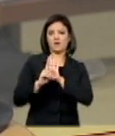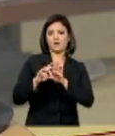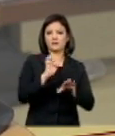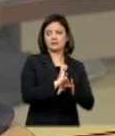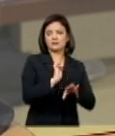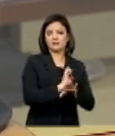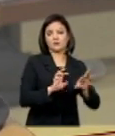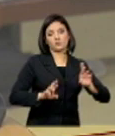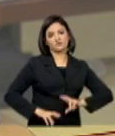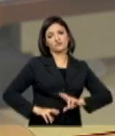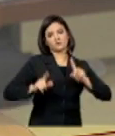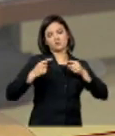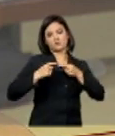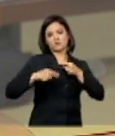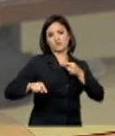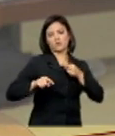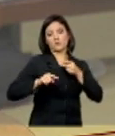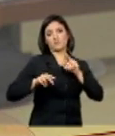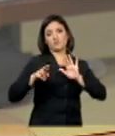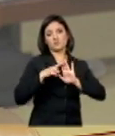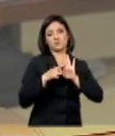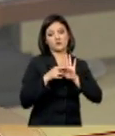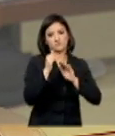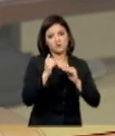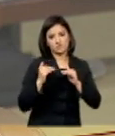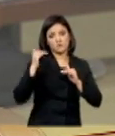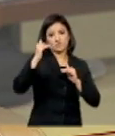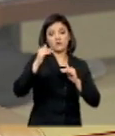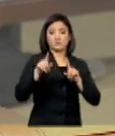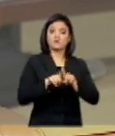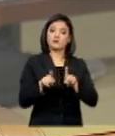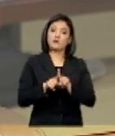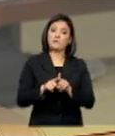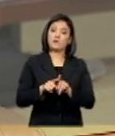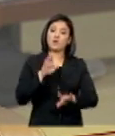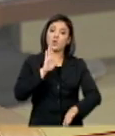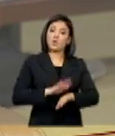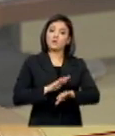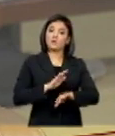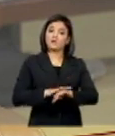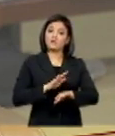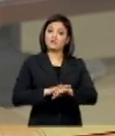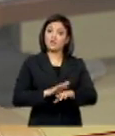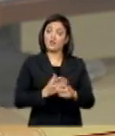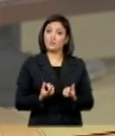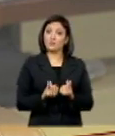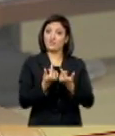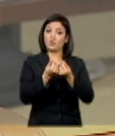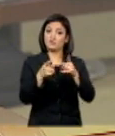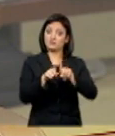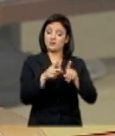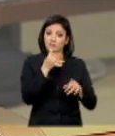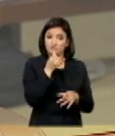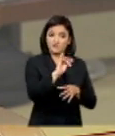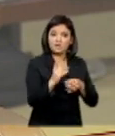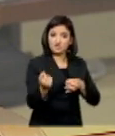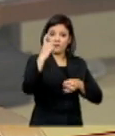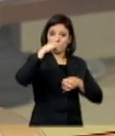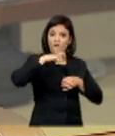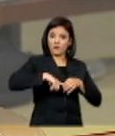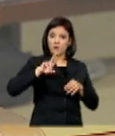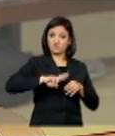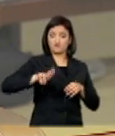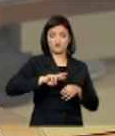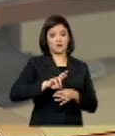normas superiores deu os prazos valores de referência a religação do fornecimento de energia elétrica não